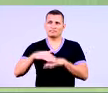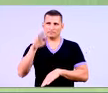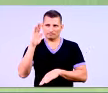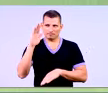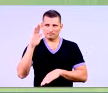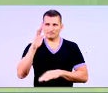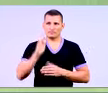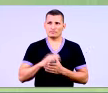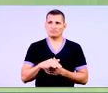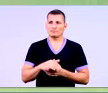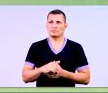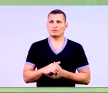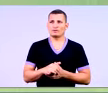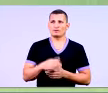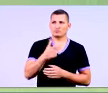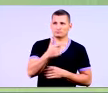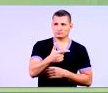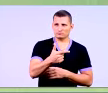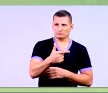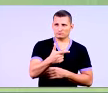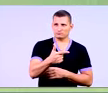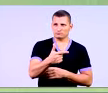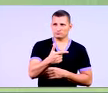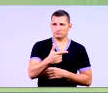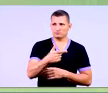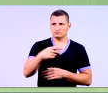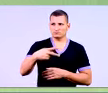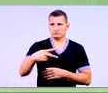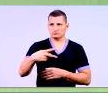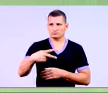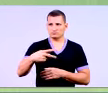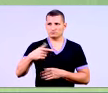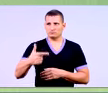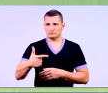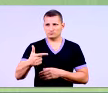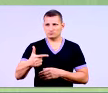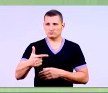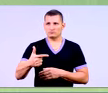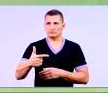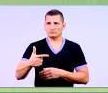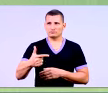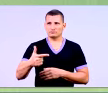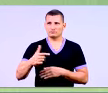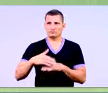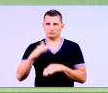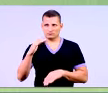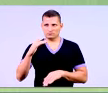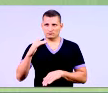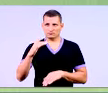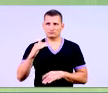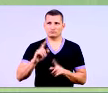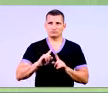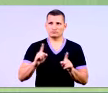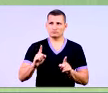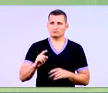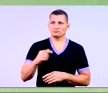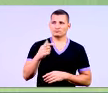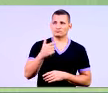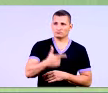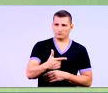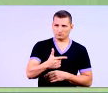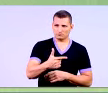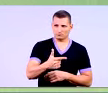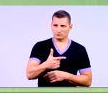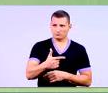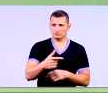pessoal 2 é maior que 2 2 maior que 2 gente não é dois é igual a 2